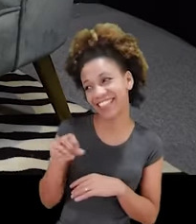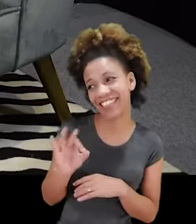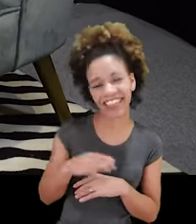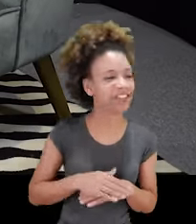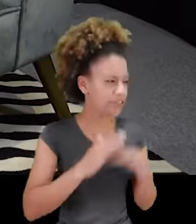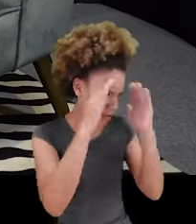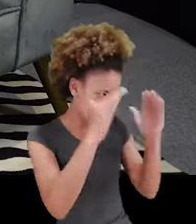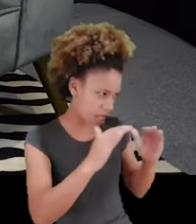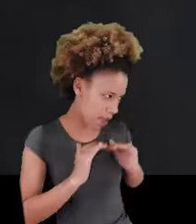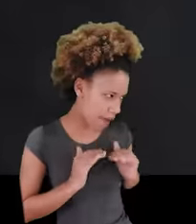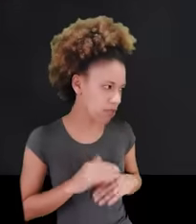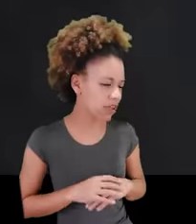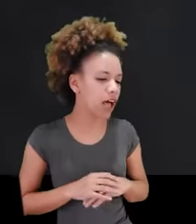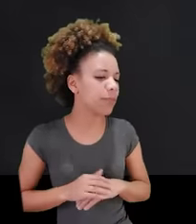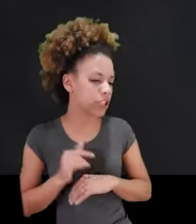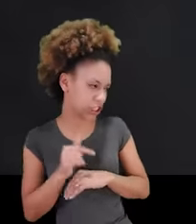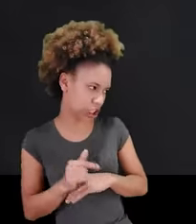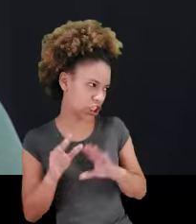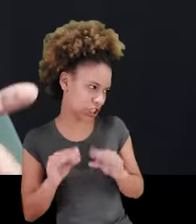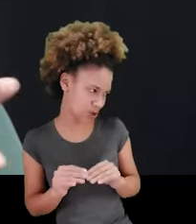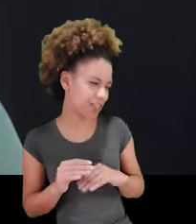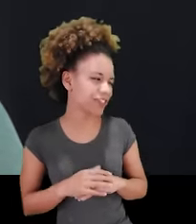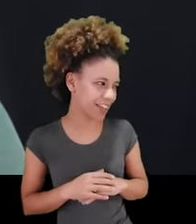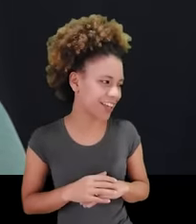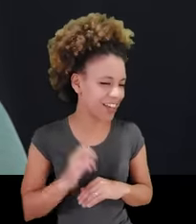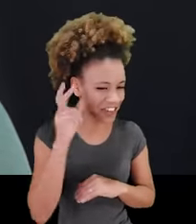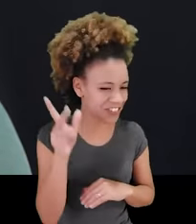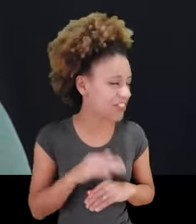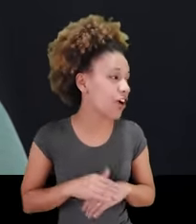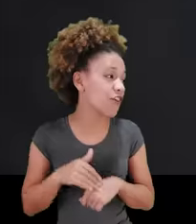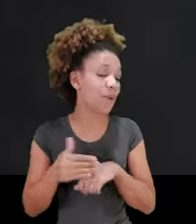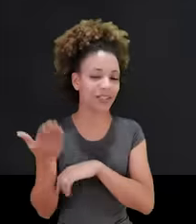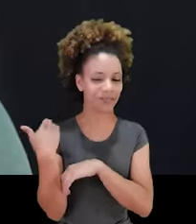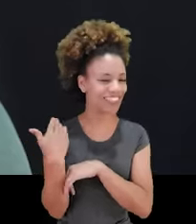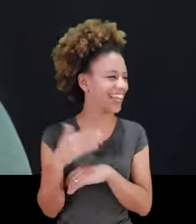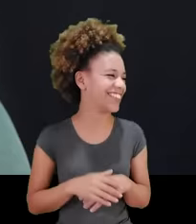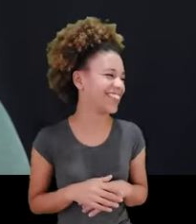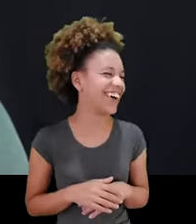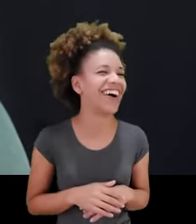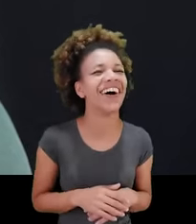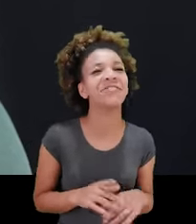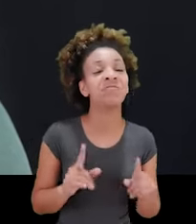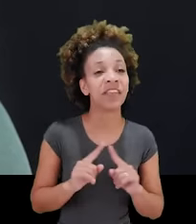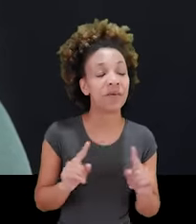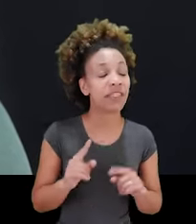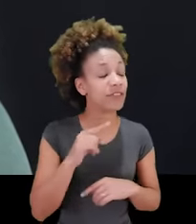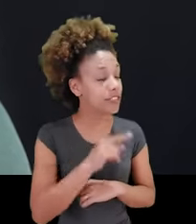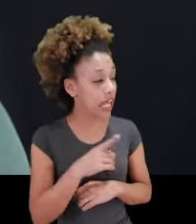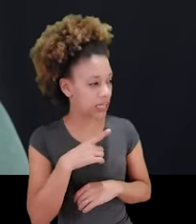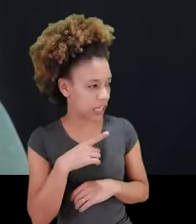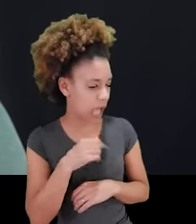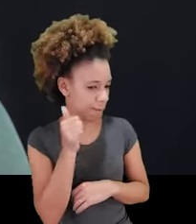Vamos respeitar que o brasileiro come 7 na noite. Exato, faz parte da cultura. Então faz parte da cultura. A gente foi culpado no passado. É, vocês têm uma coisa da